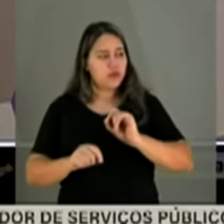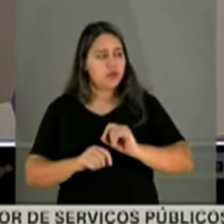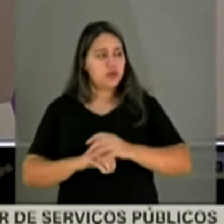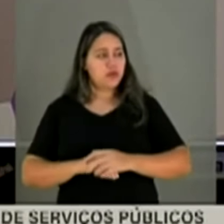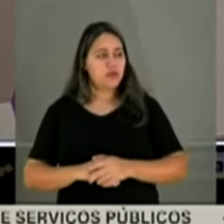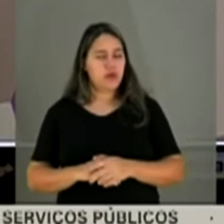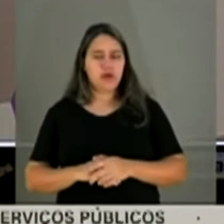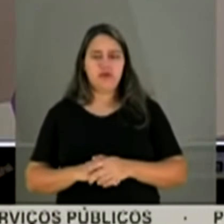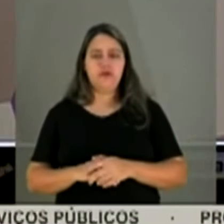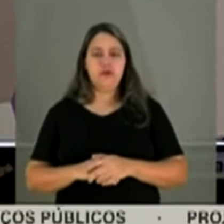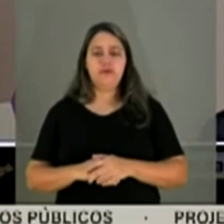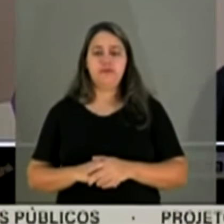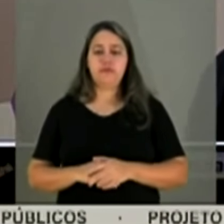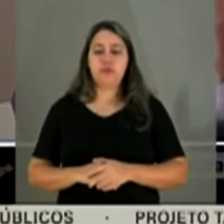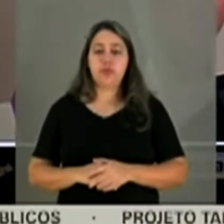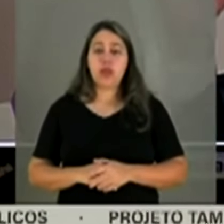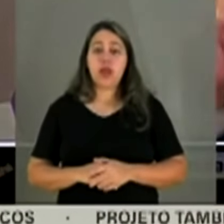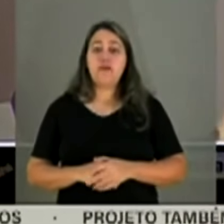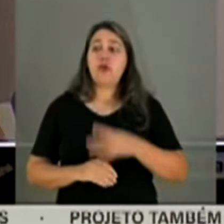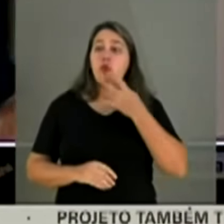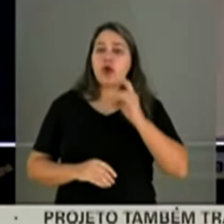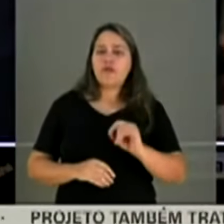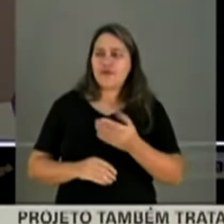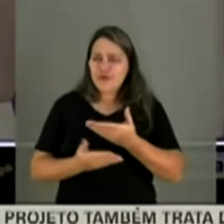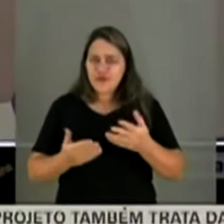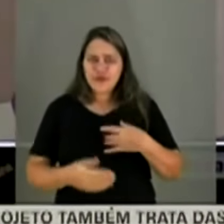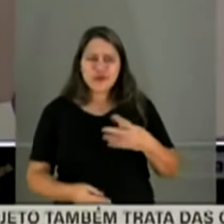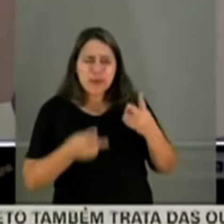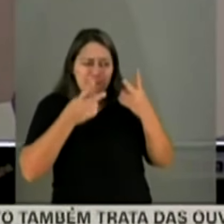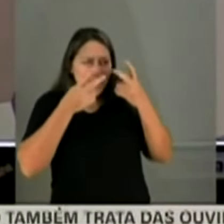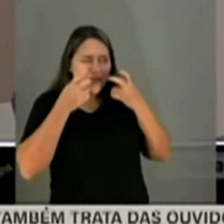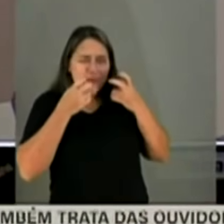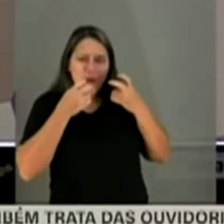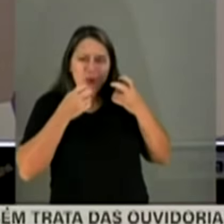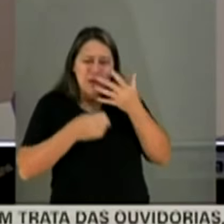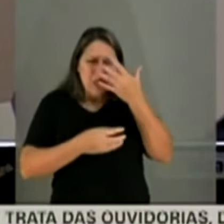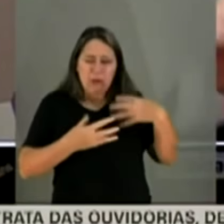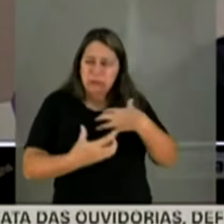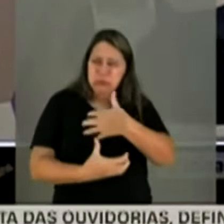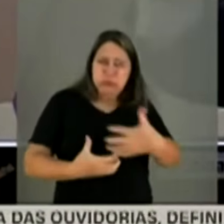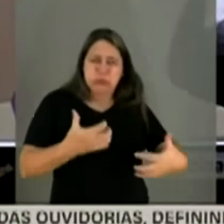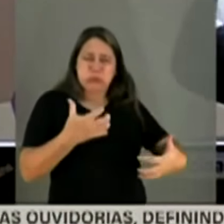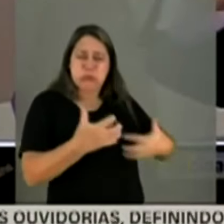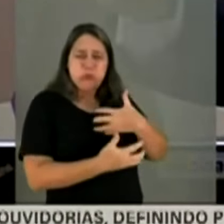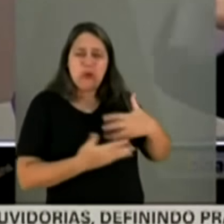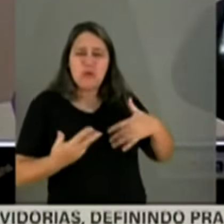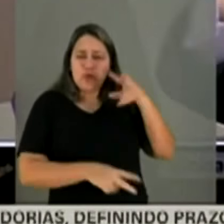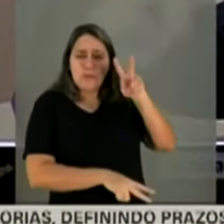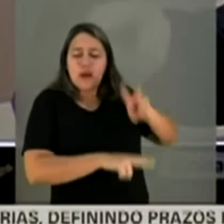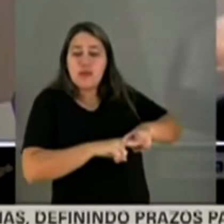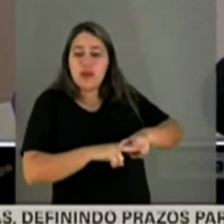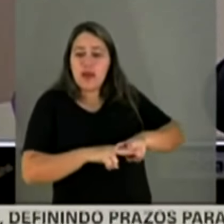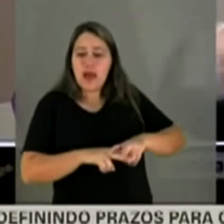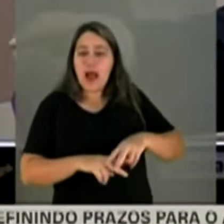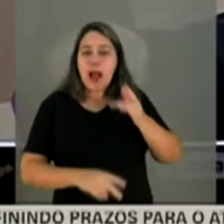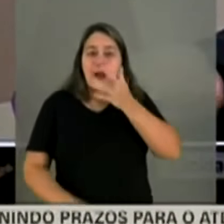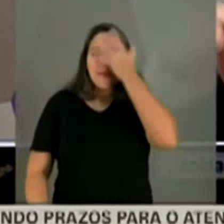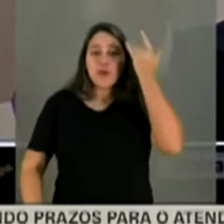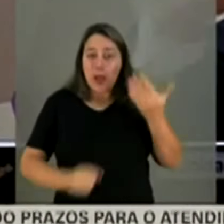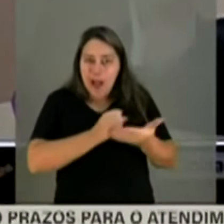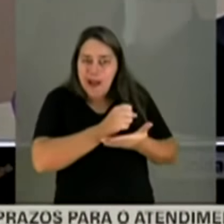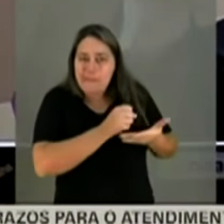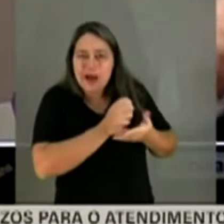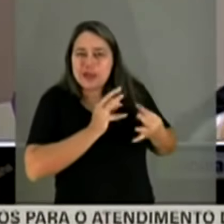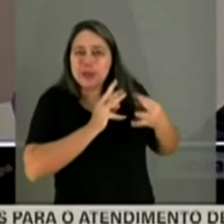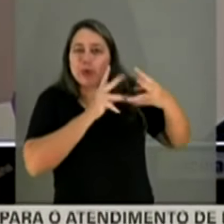falar. Tanto é que você viu a grita no dia que eu mandei prendê-lo. Você viu todo mundo se solidarizar, a base do governo